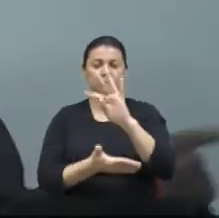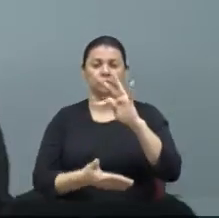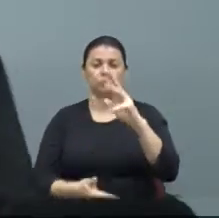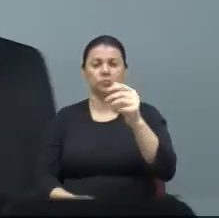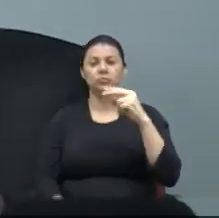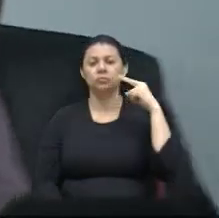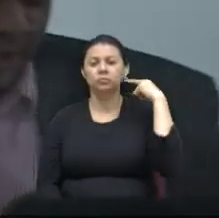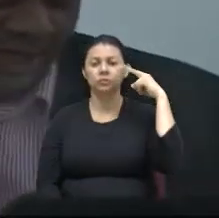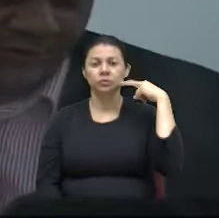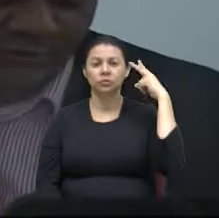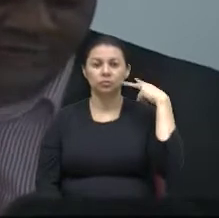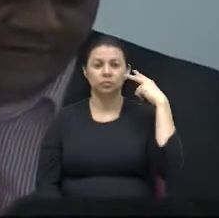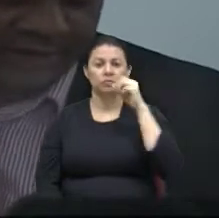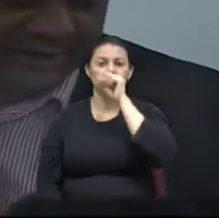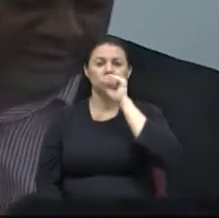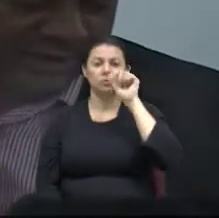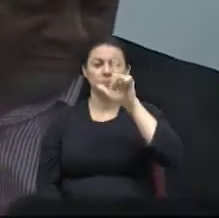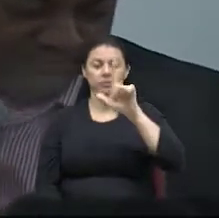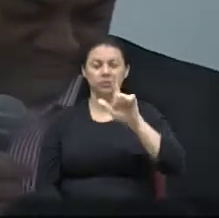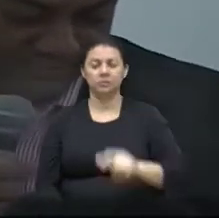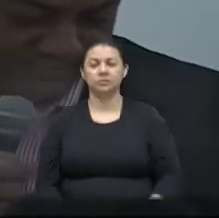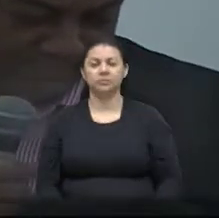rua jardim